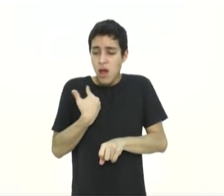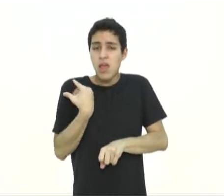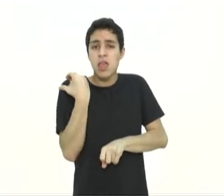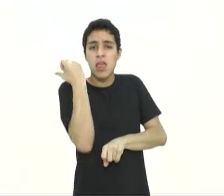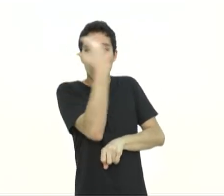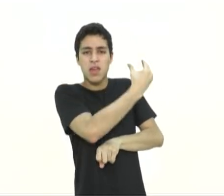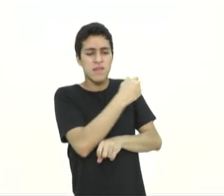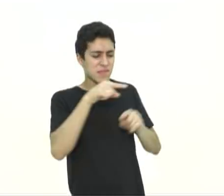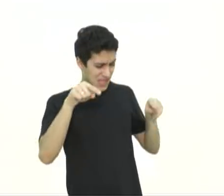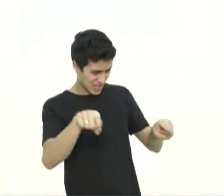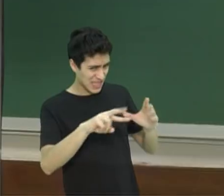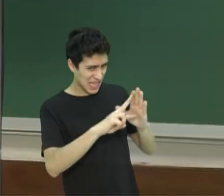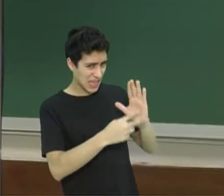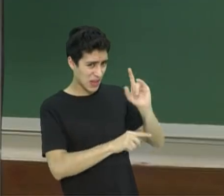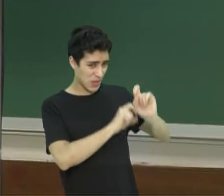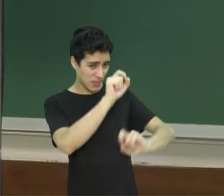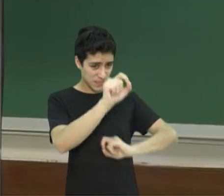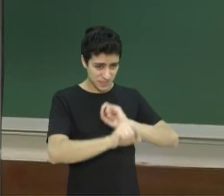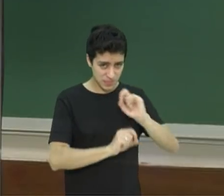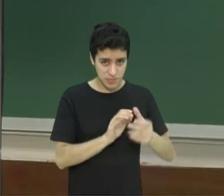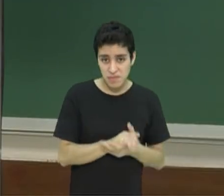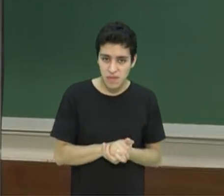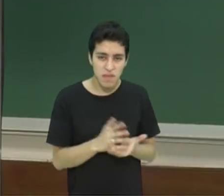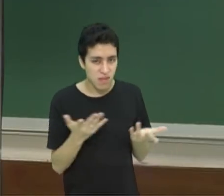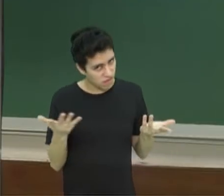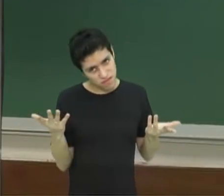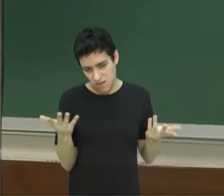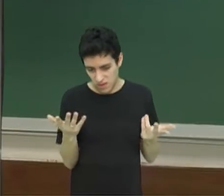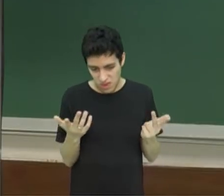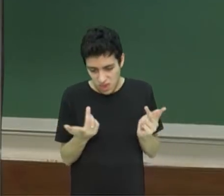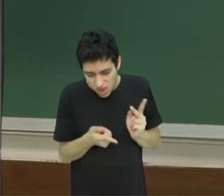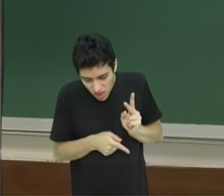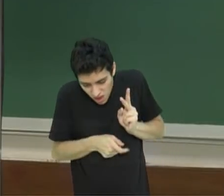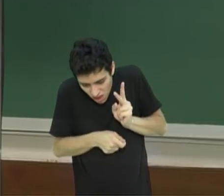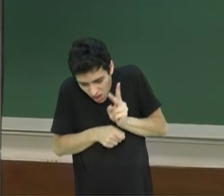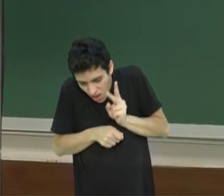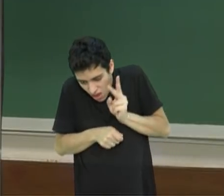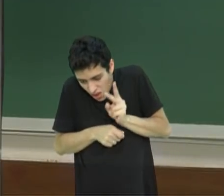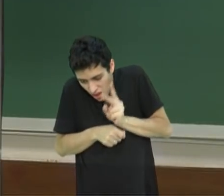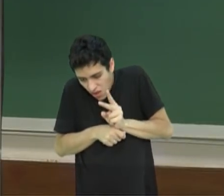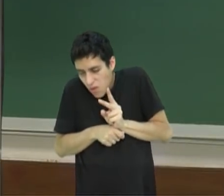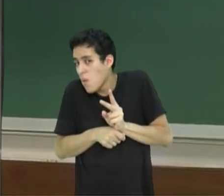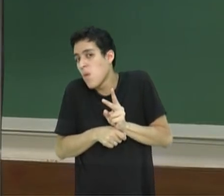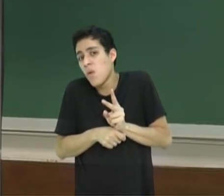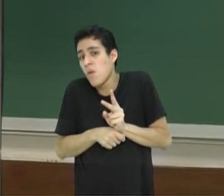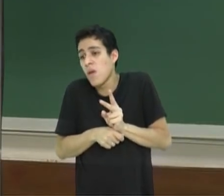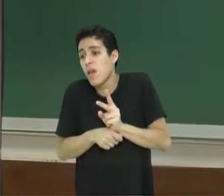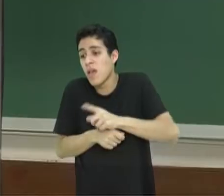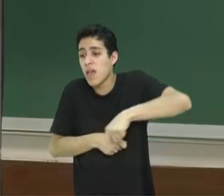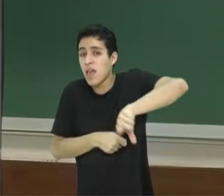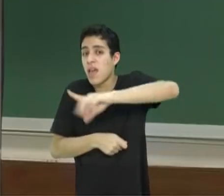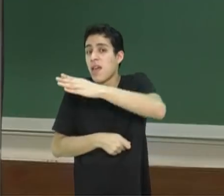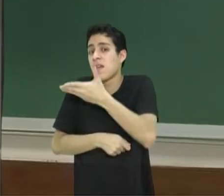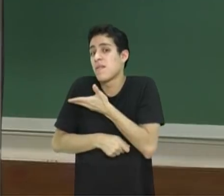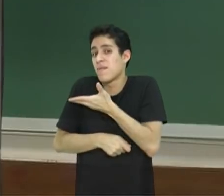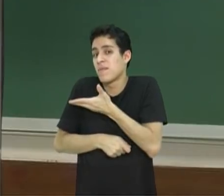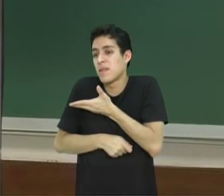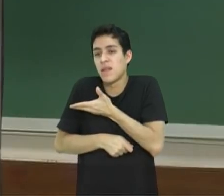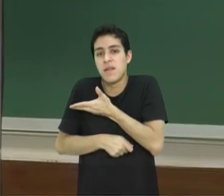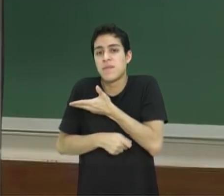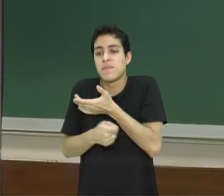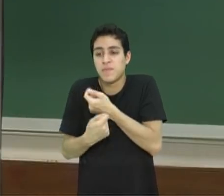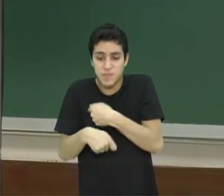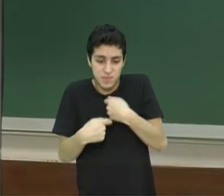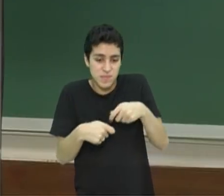que ele está querendo dizer ali? Que o cuidar delas quando eu estiver viajando está dizendo que as amizades precisam ser cuidadas assim como